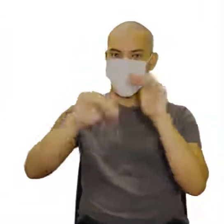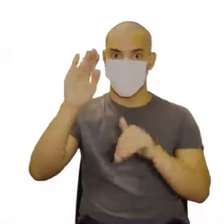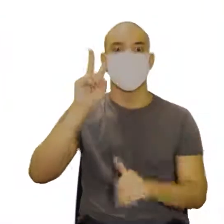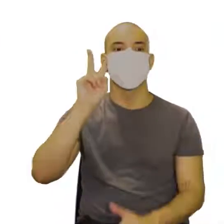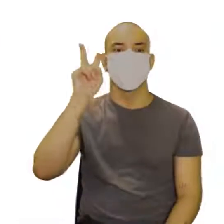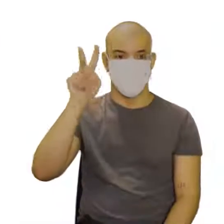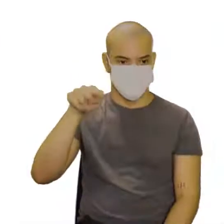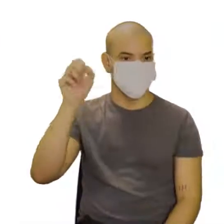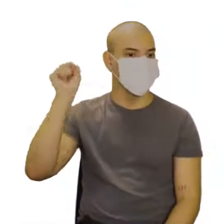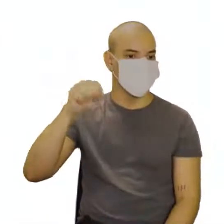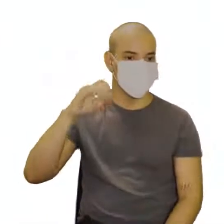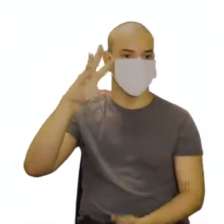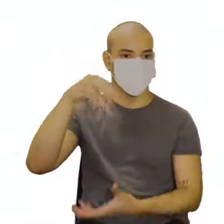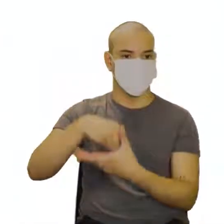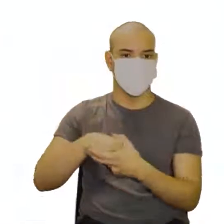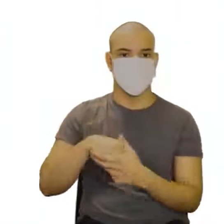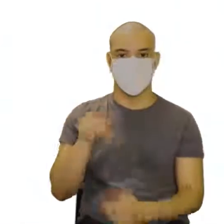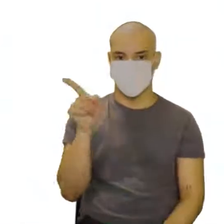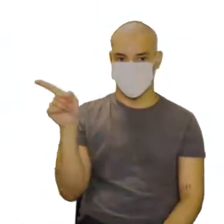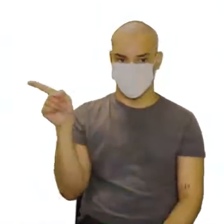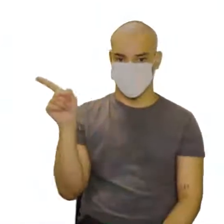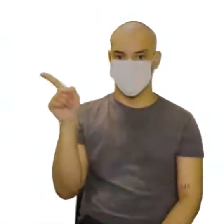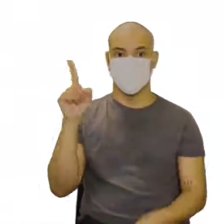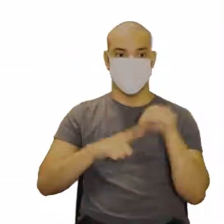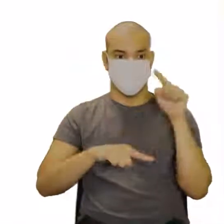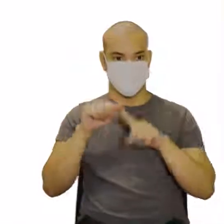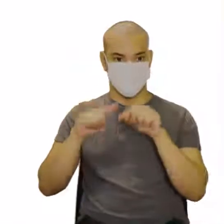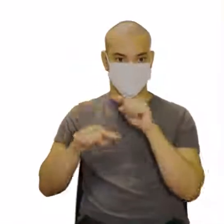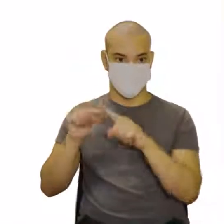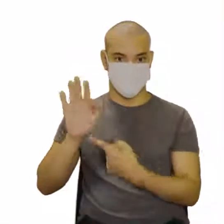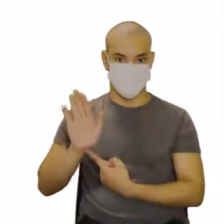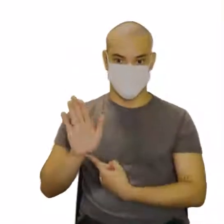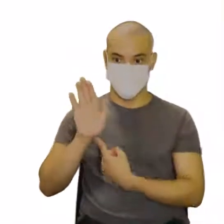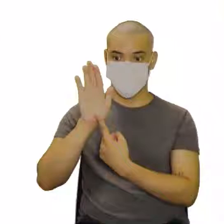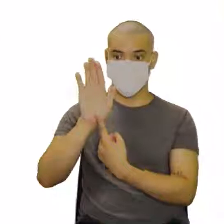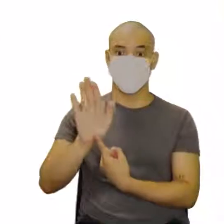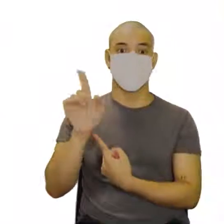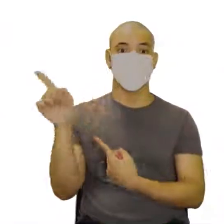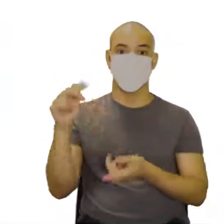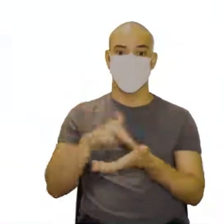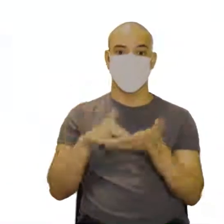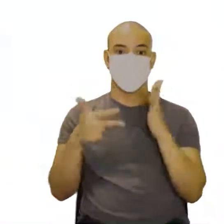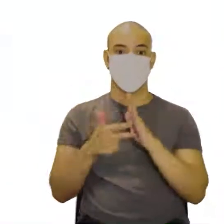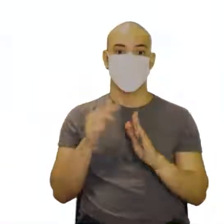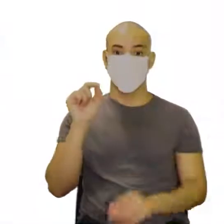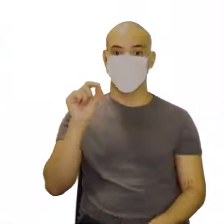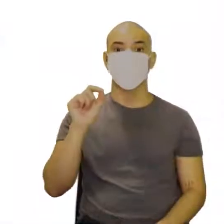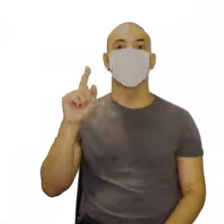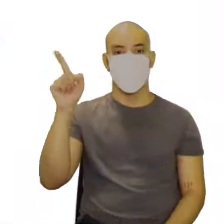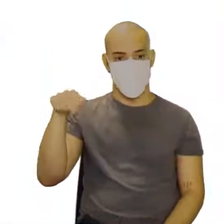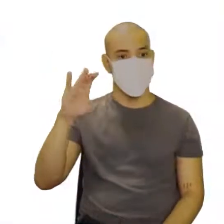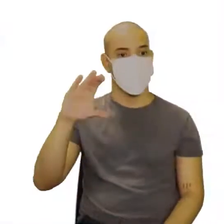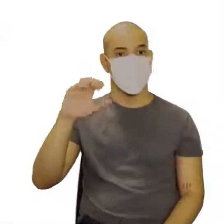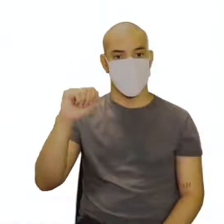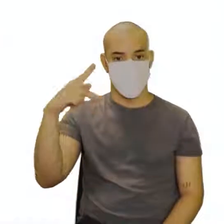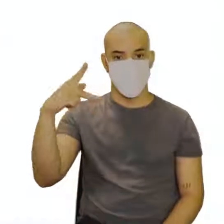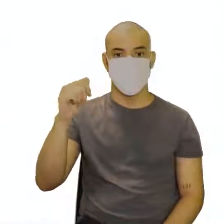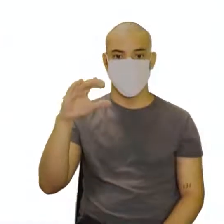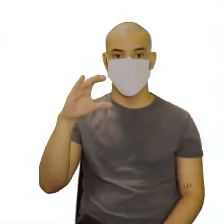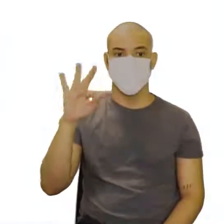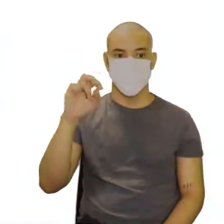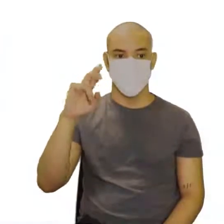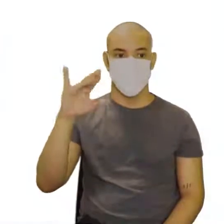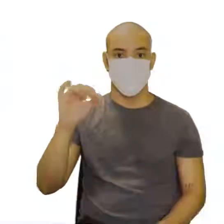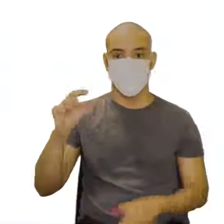elétrico, vocês já devem ter visto, olha só, esses objetos aqui. Esses objetos aqui são os capacitores. Se você